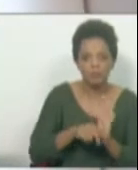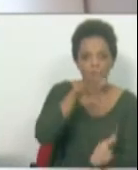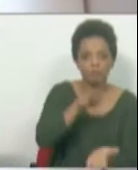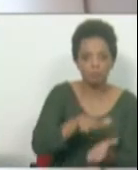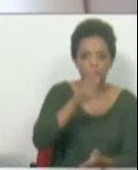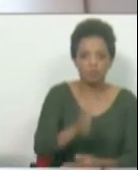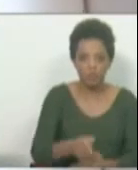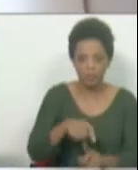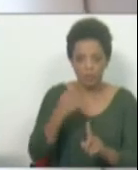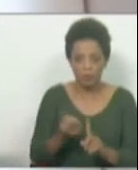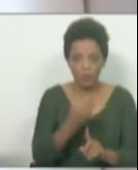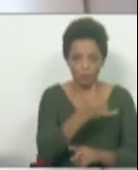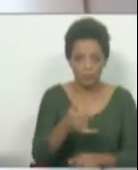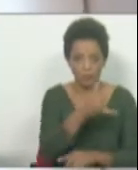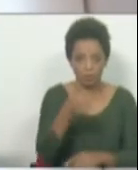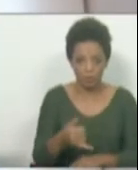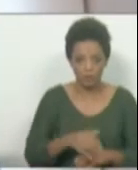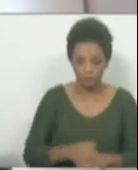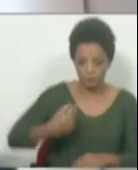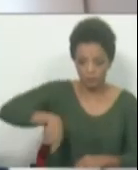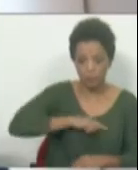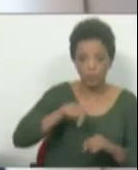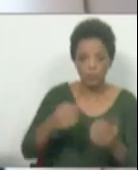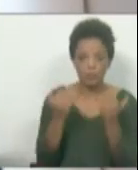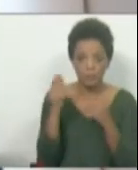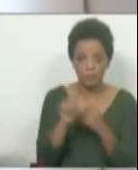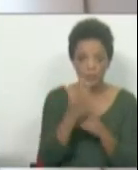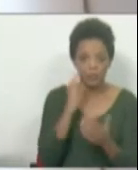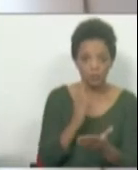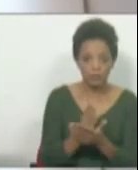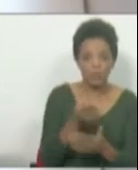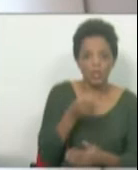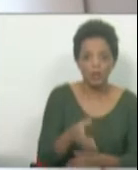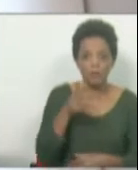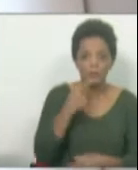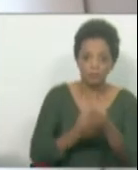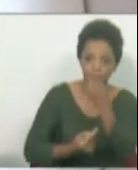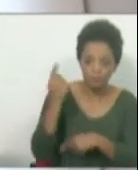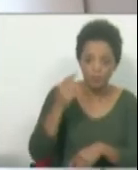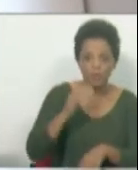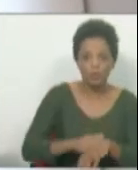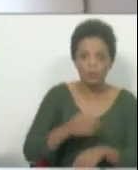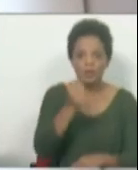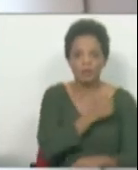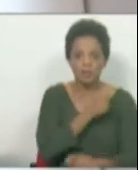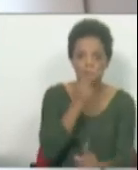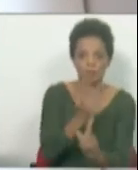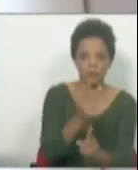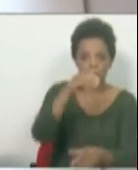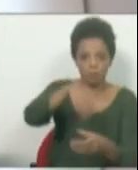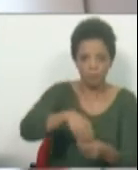aprovadas para 2022. Hoje tivemos a notícia que no último trimestre tivemos 9 mil queixas de violência doméstica no nosso